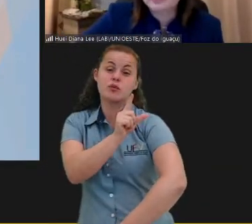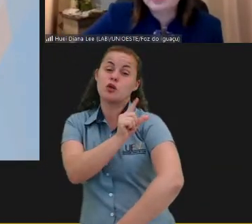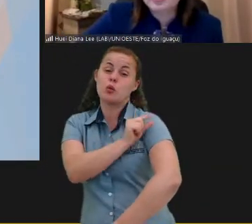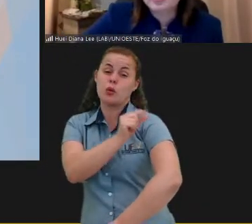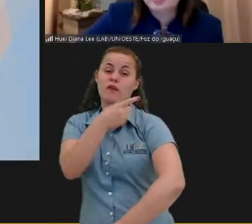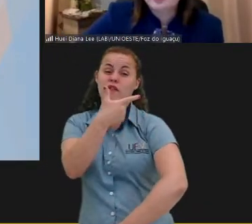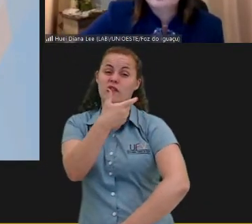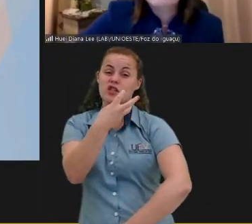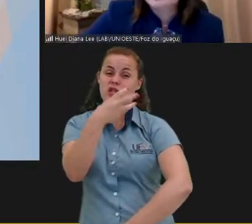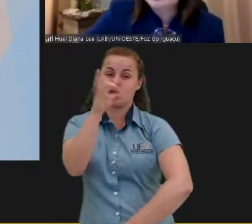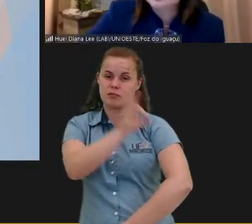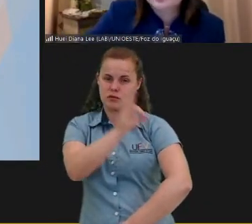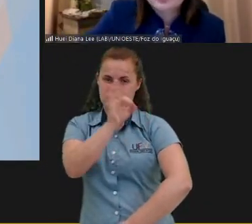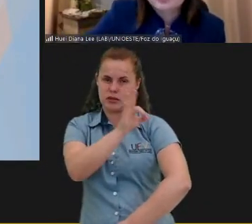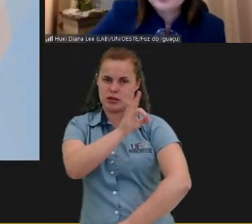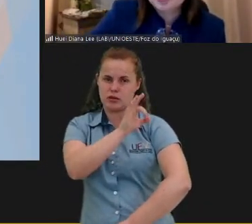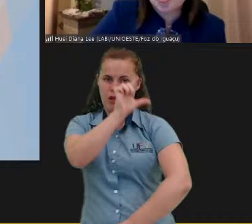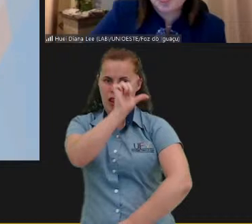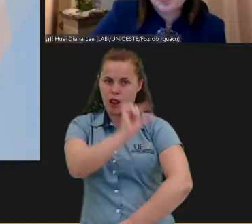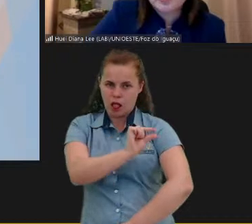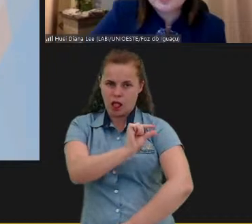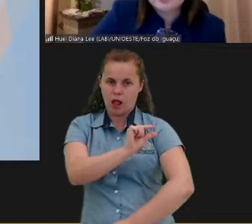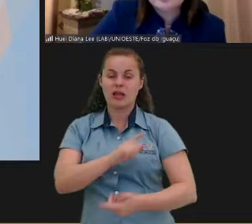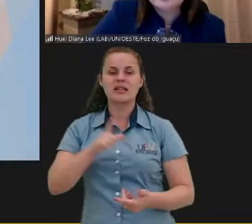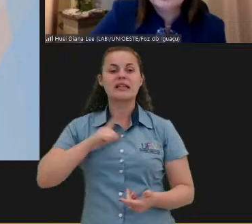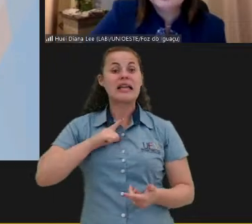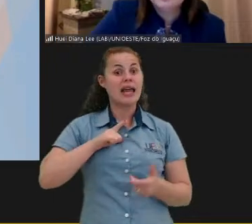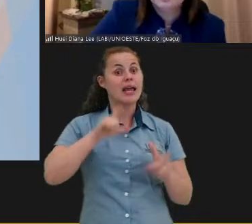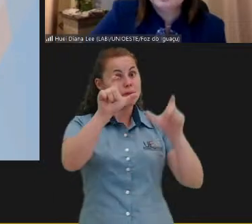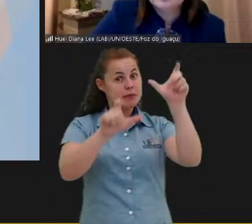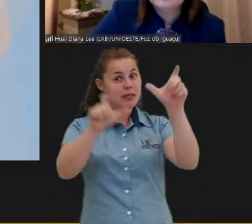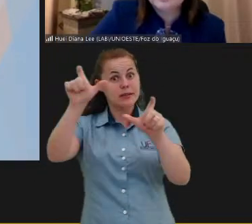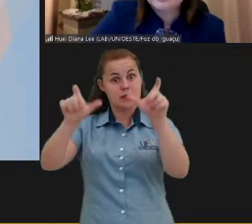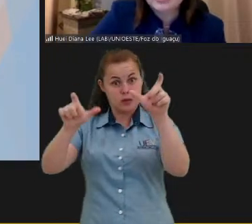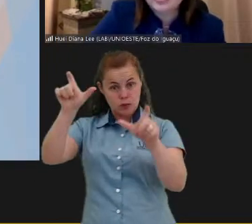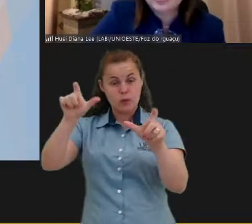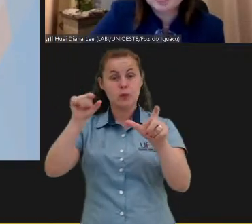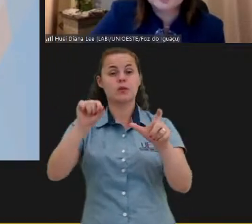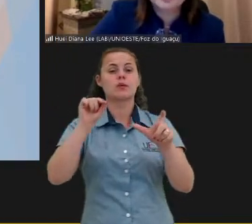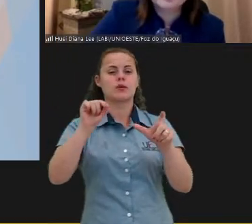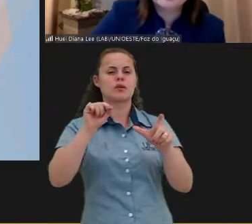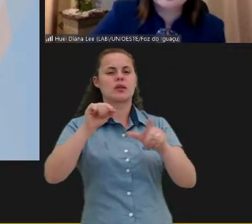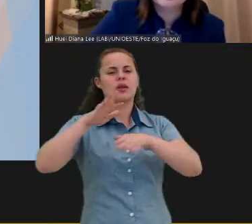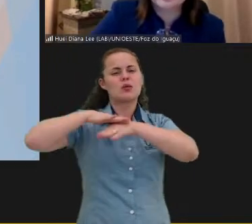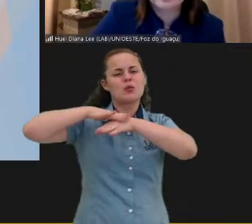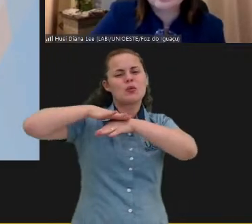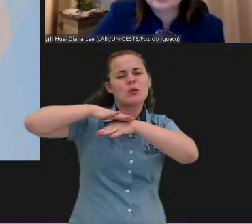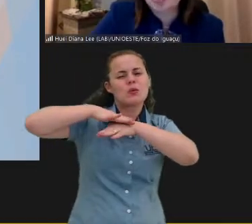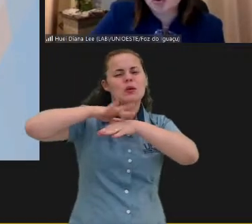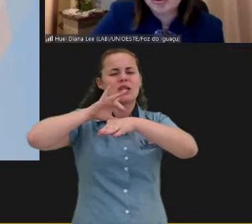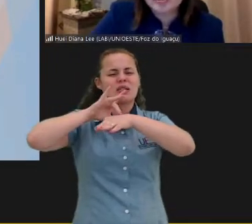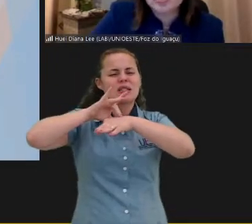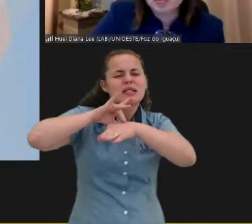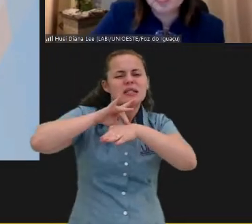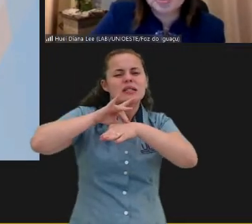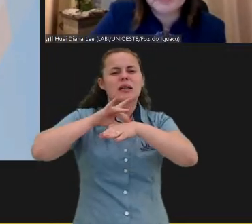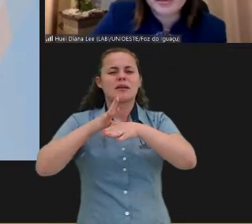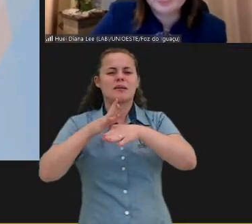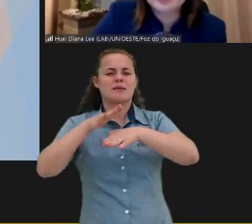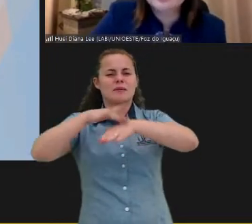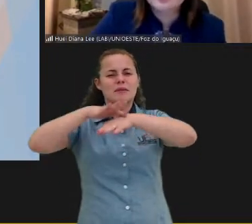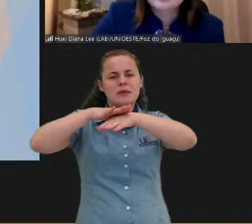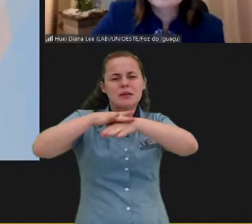23%. Vejam, tem pessoas que, devido a algumas enfermidades, por exemplo, aquelas crônicas como